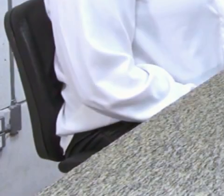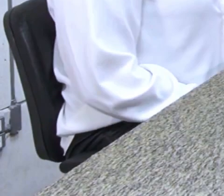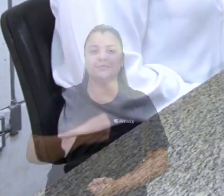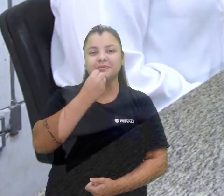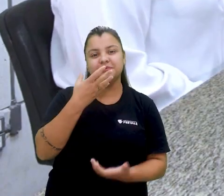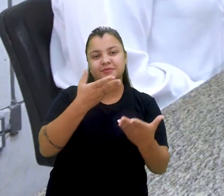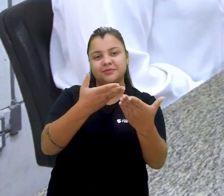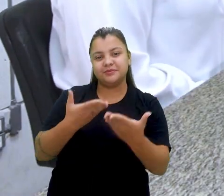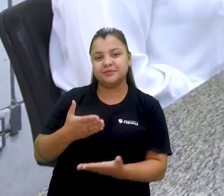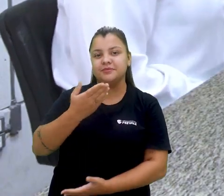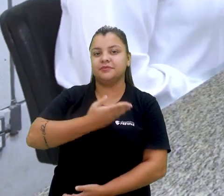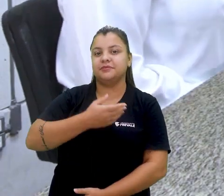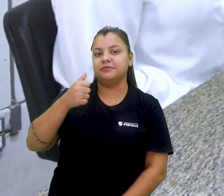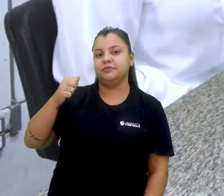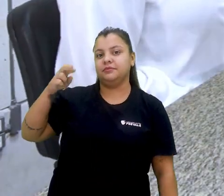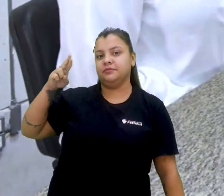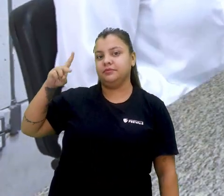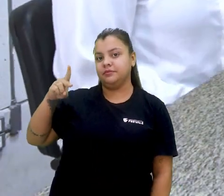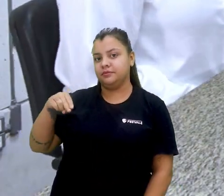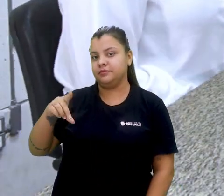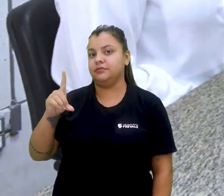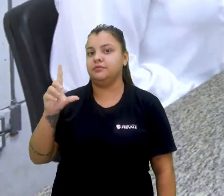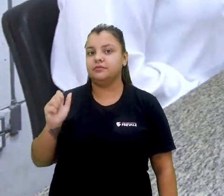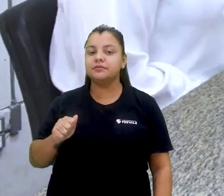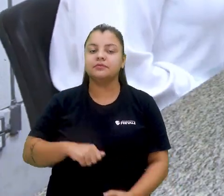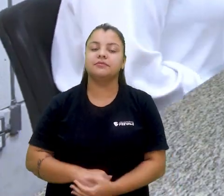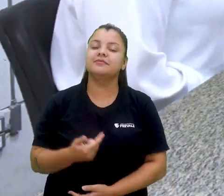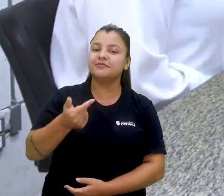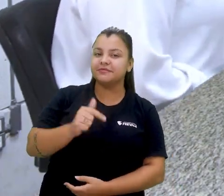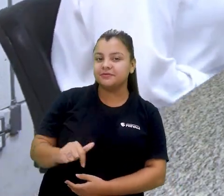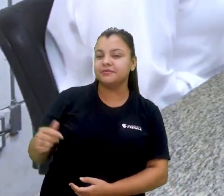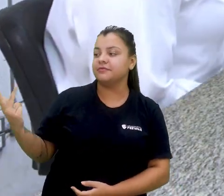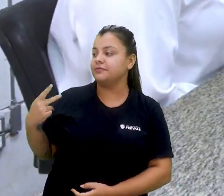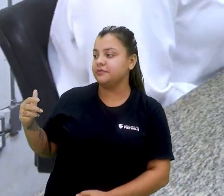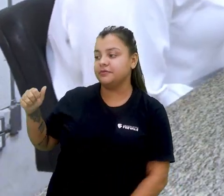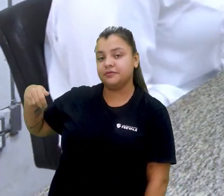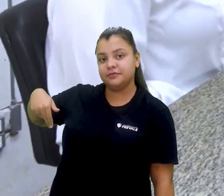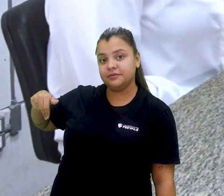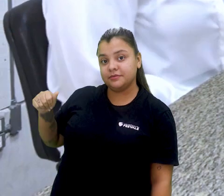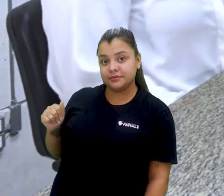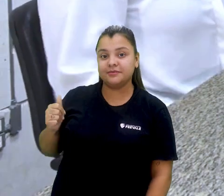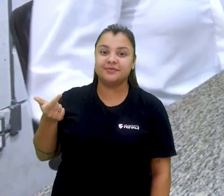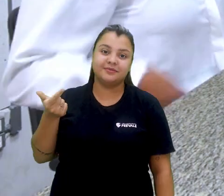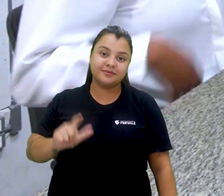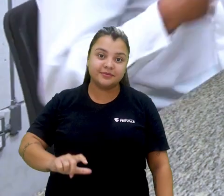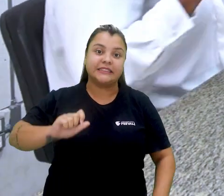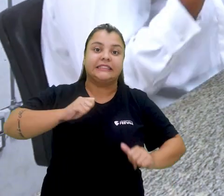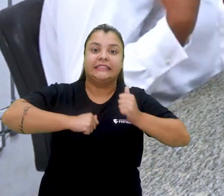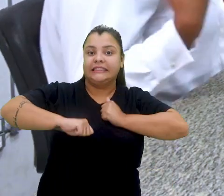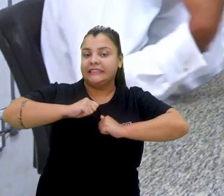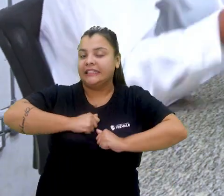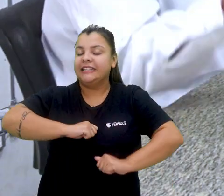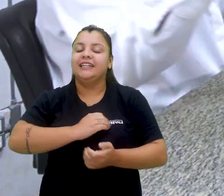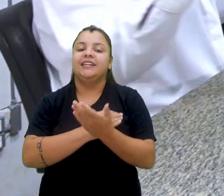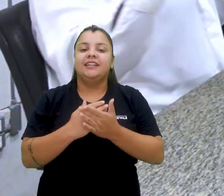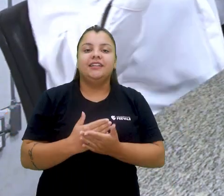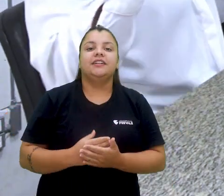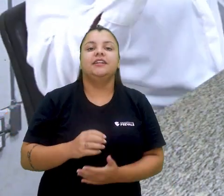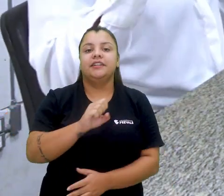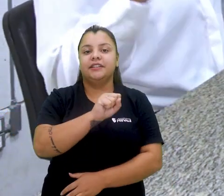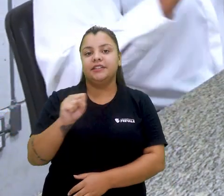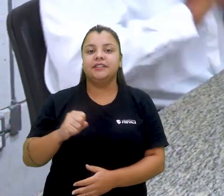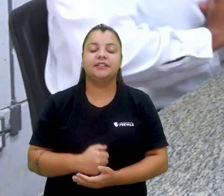bem-vindos amigos de Aruanda novamente aí Ana estamos aqui mais uma vez né mais uma vez ansiosa para começar esse semestre